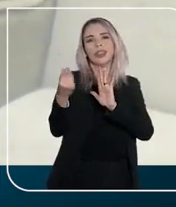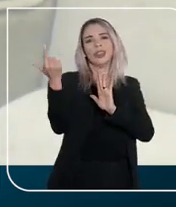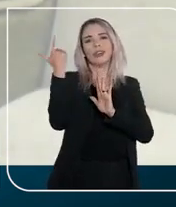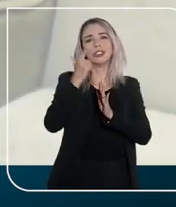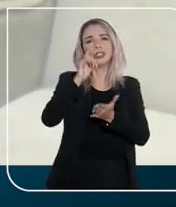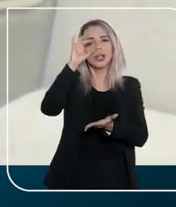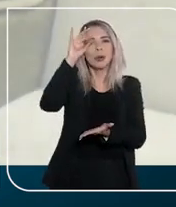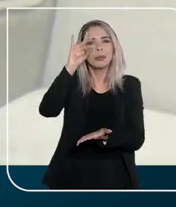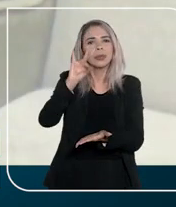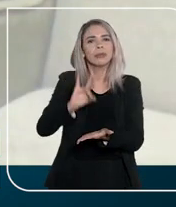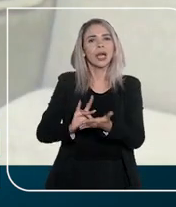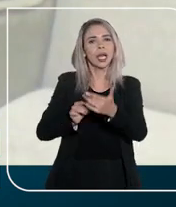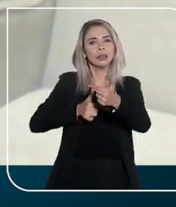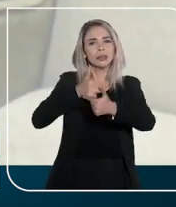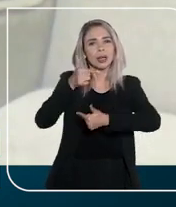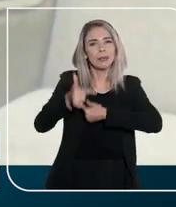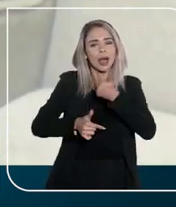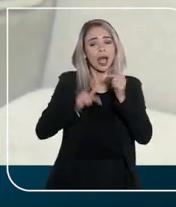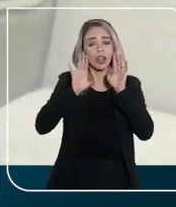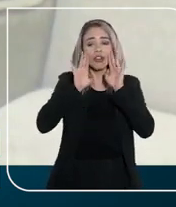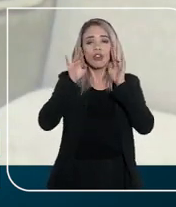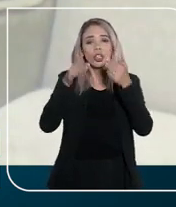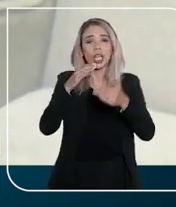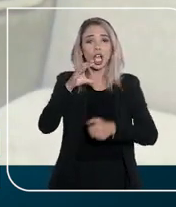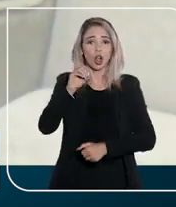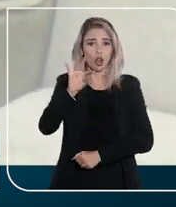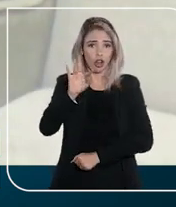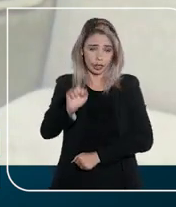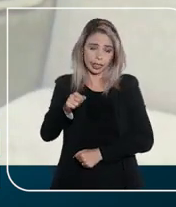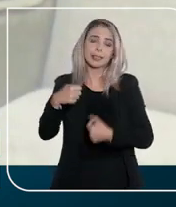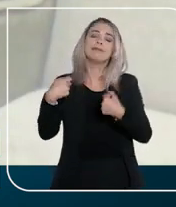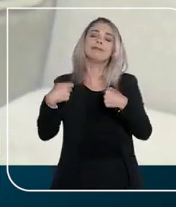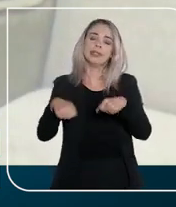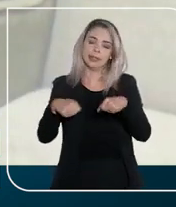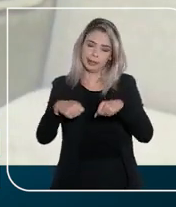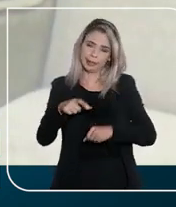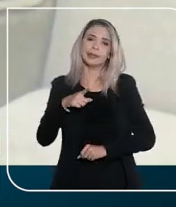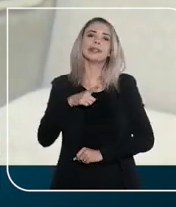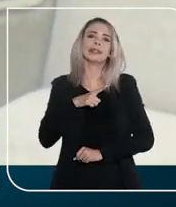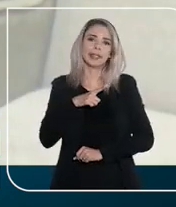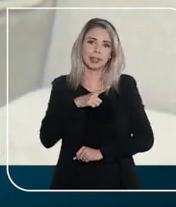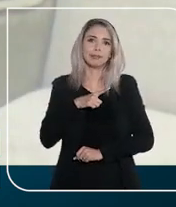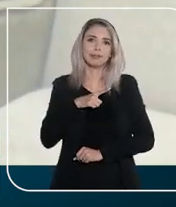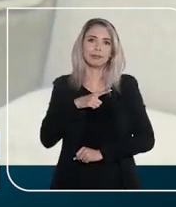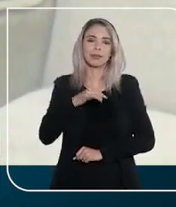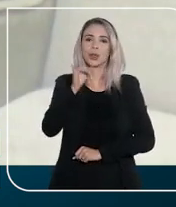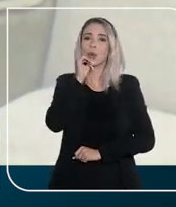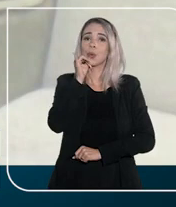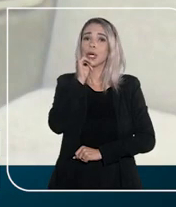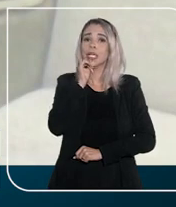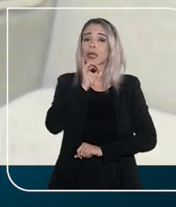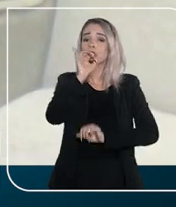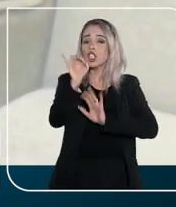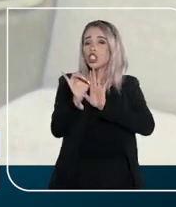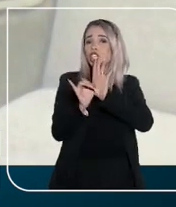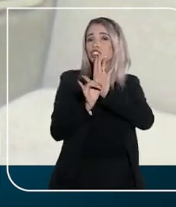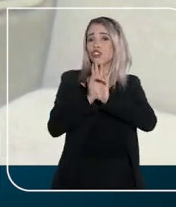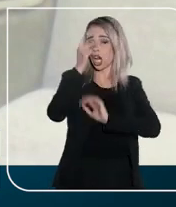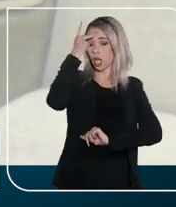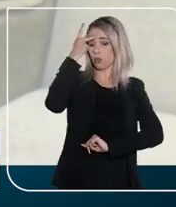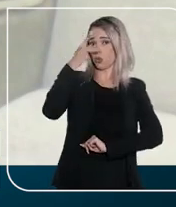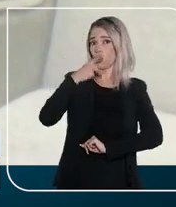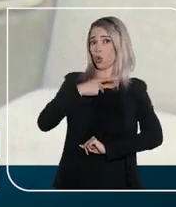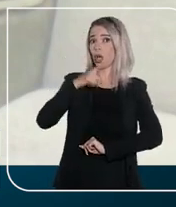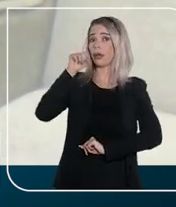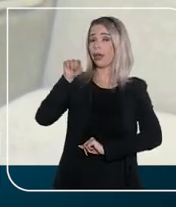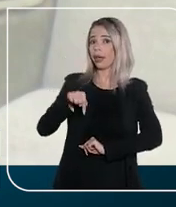de operacionalização das cotas, isso também é uma necessidade que se faz presente. A questão da autodeclaração, da heteroidentificação,